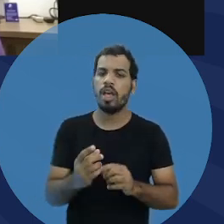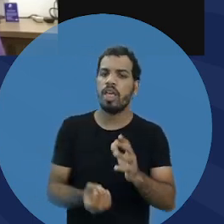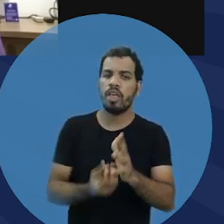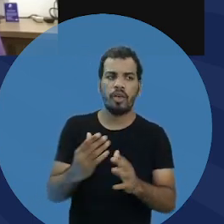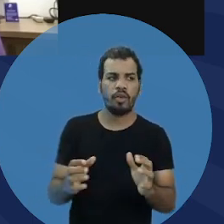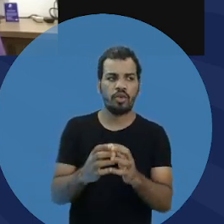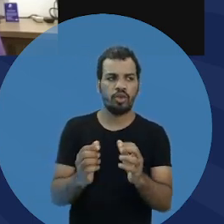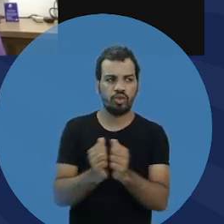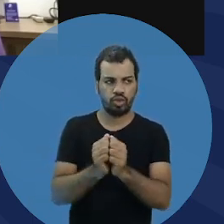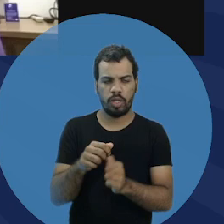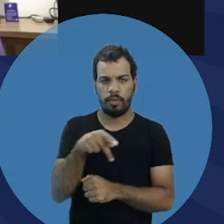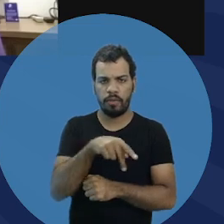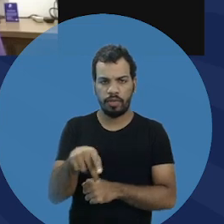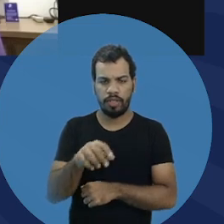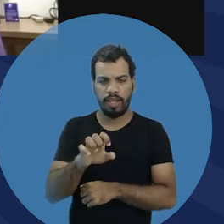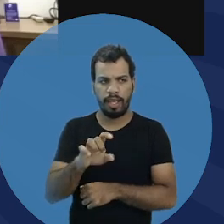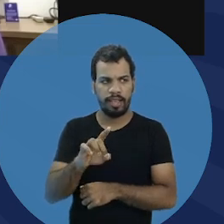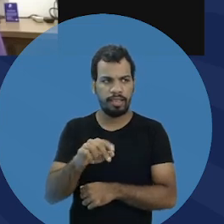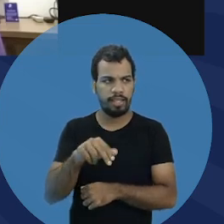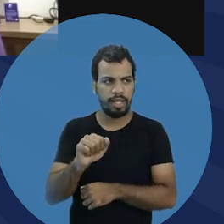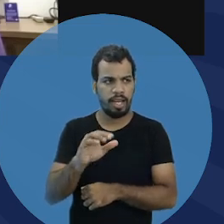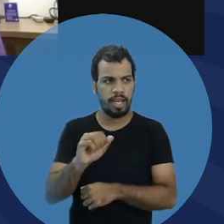Edna Carla e Rafaela de Mello.